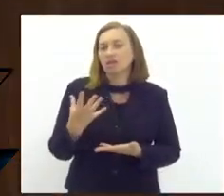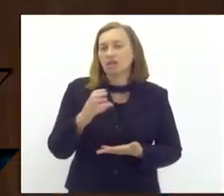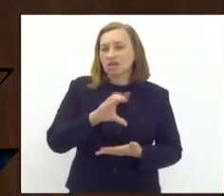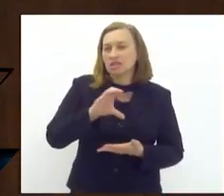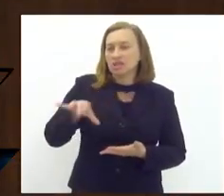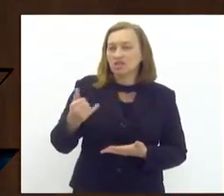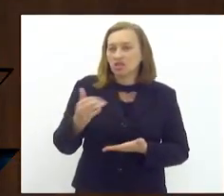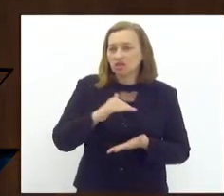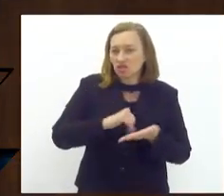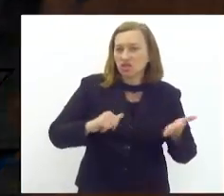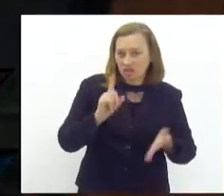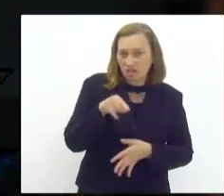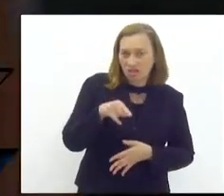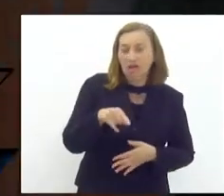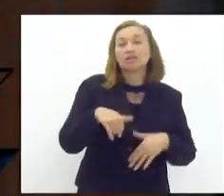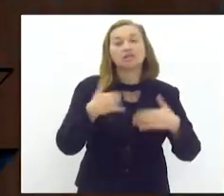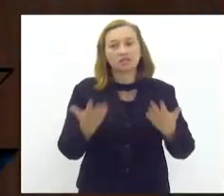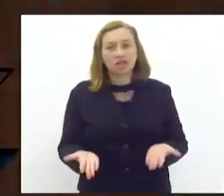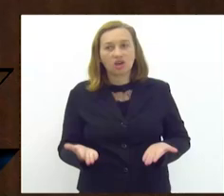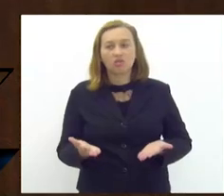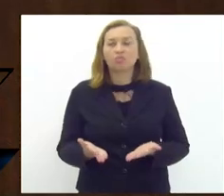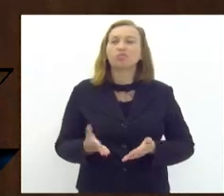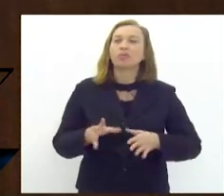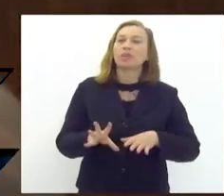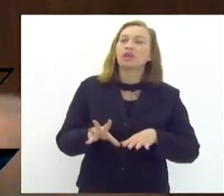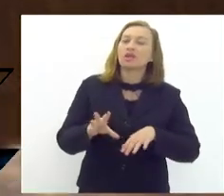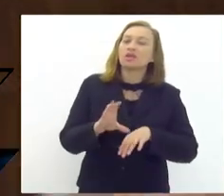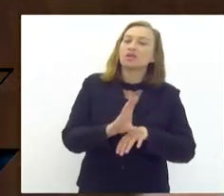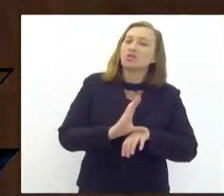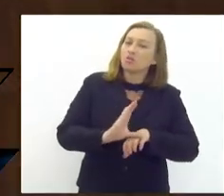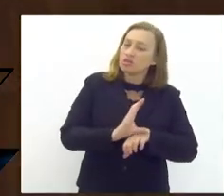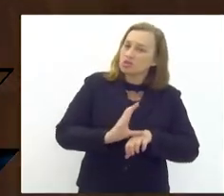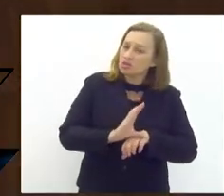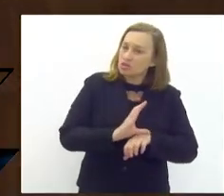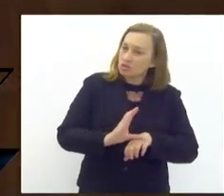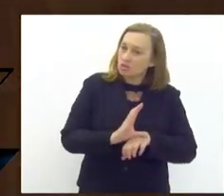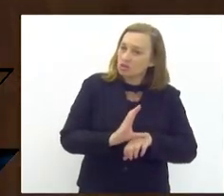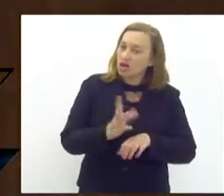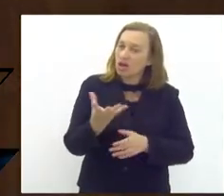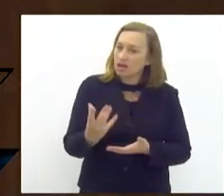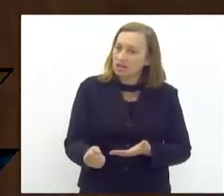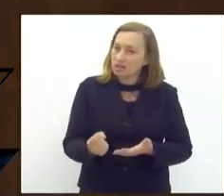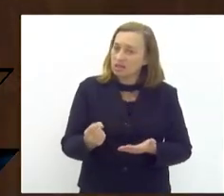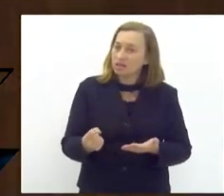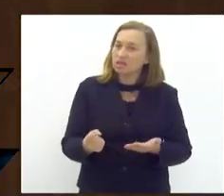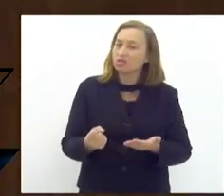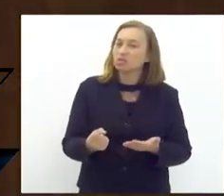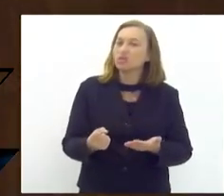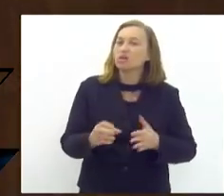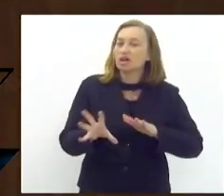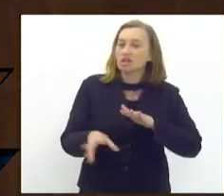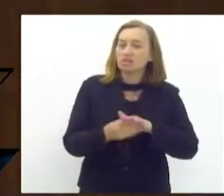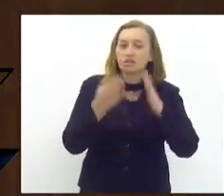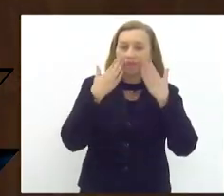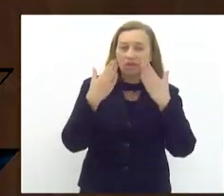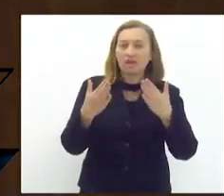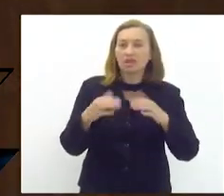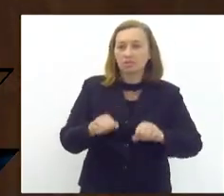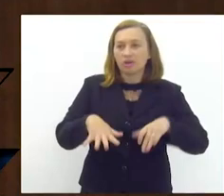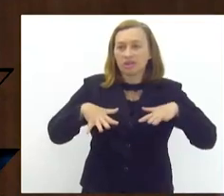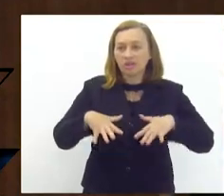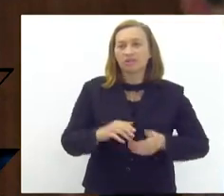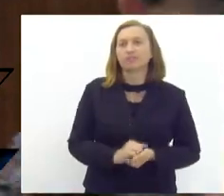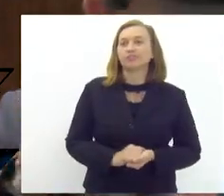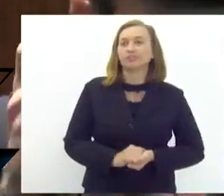autores as retirariam não é isso comparecer pela constitucionalidade absorvendo as emendas apresentadas em Plenário